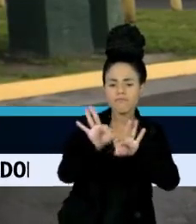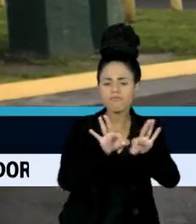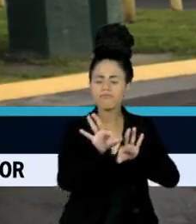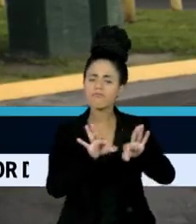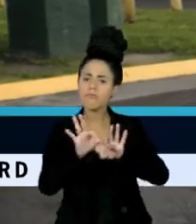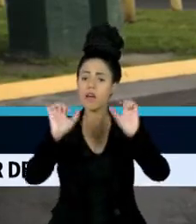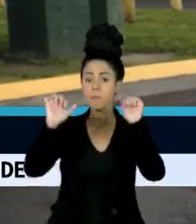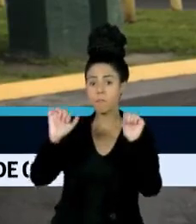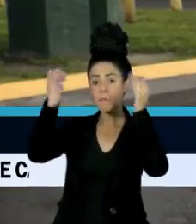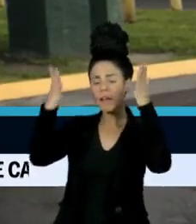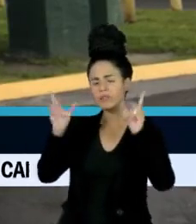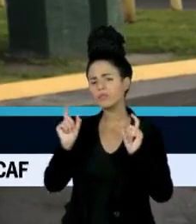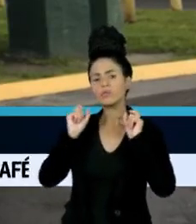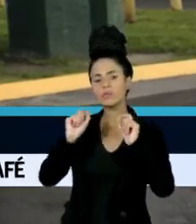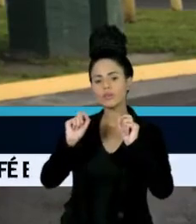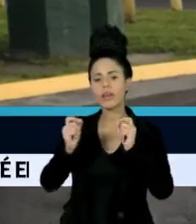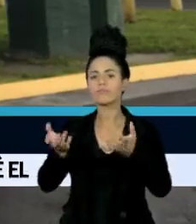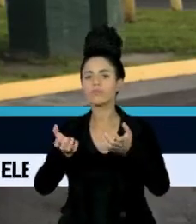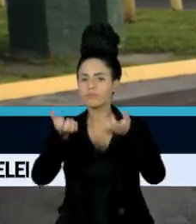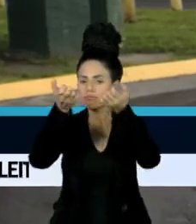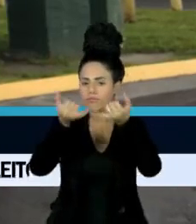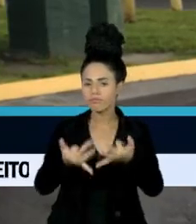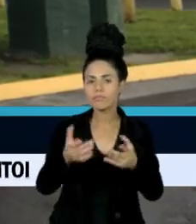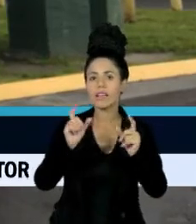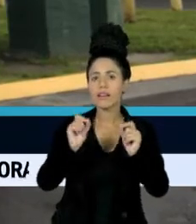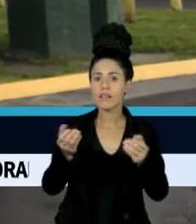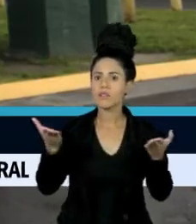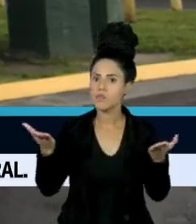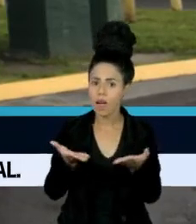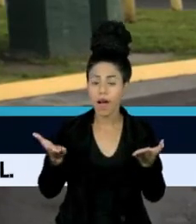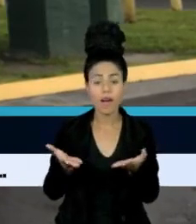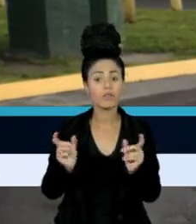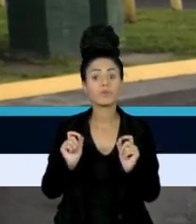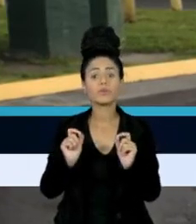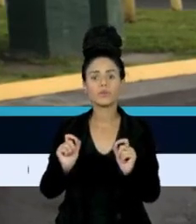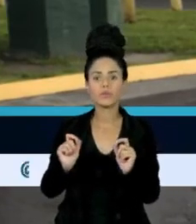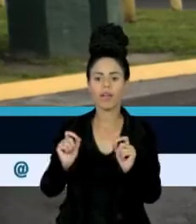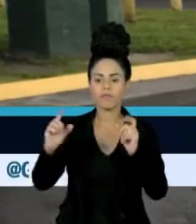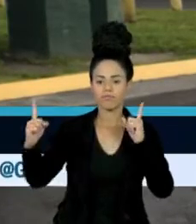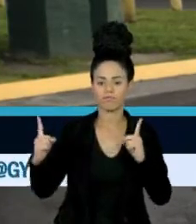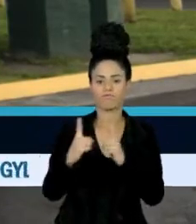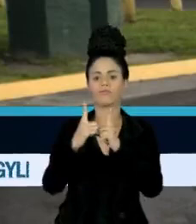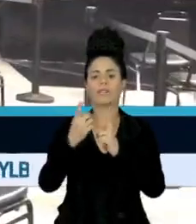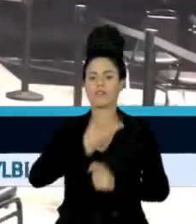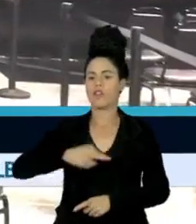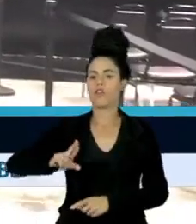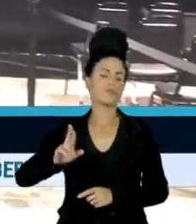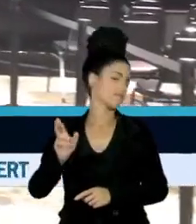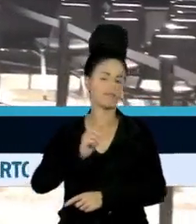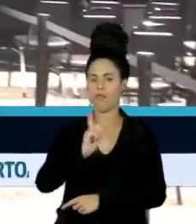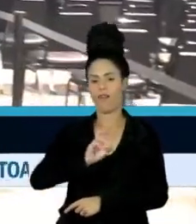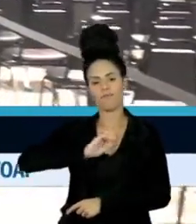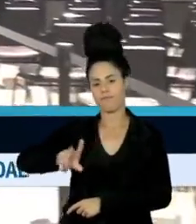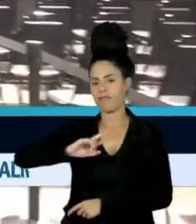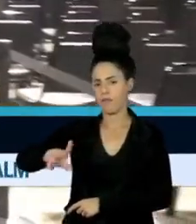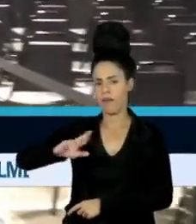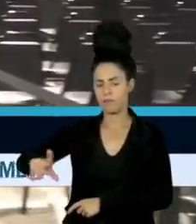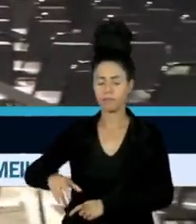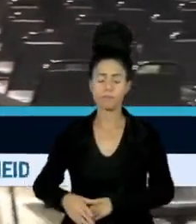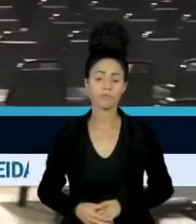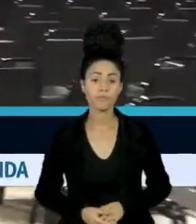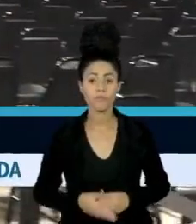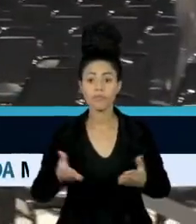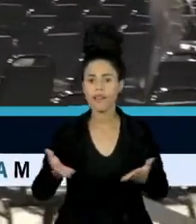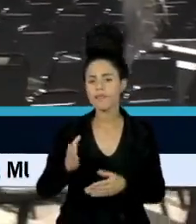do evento fazem questão de dizer que este não será um encontro religioso. Ainda neste